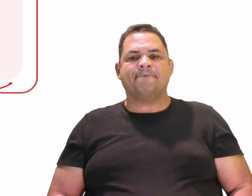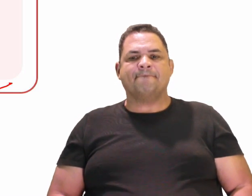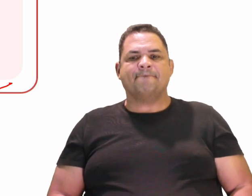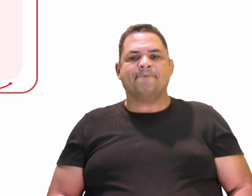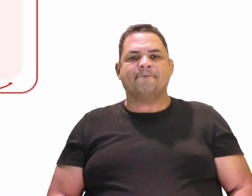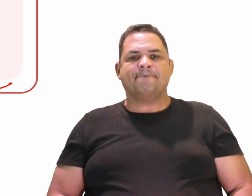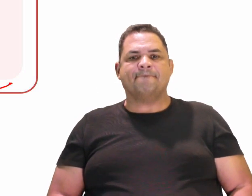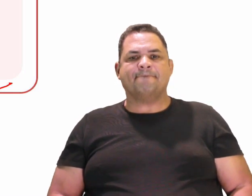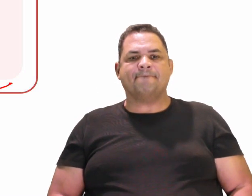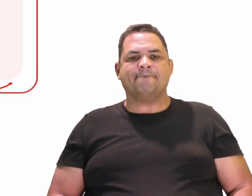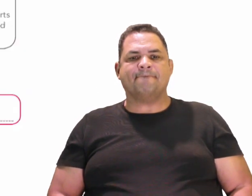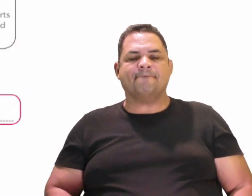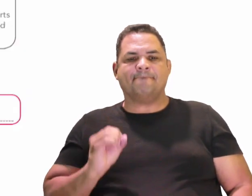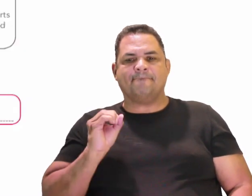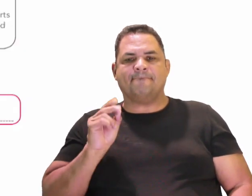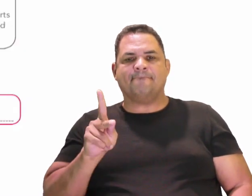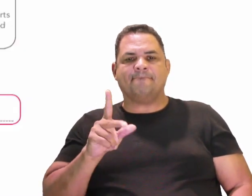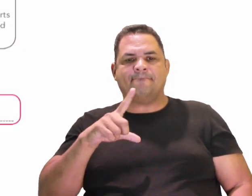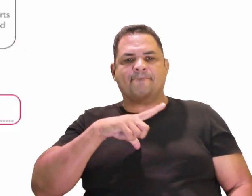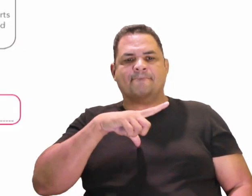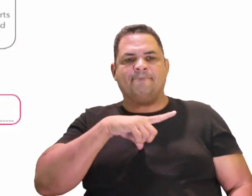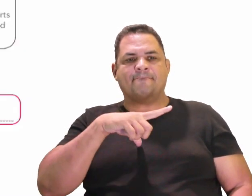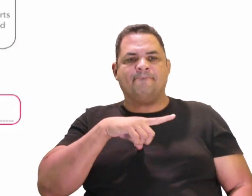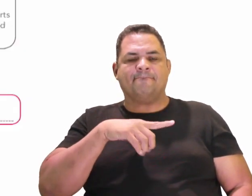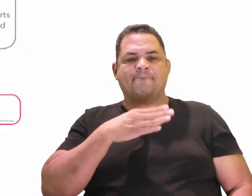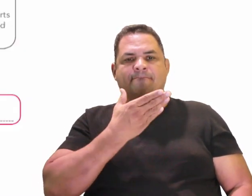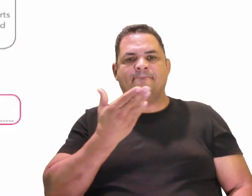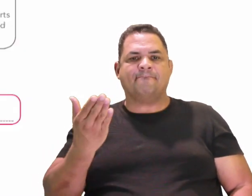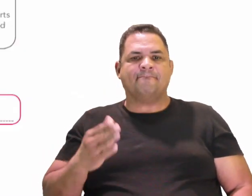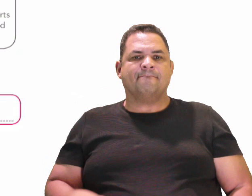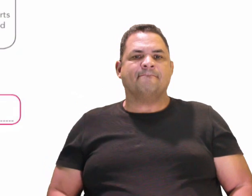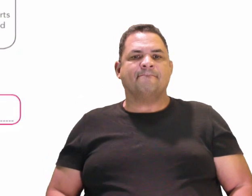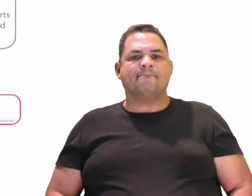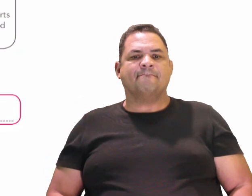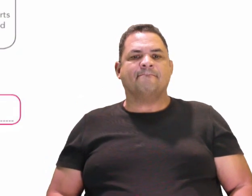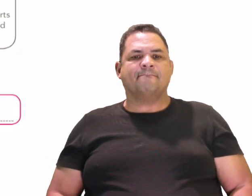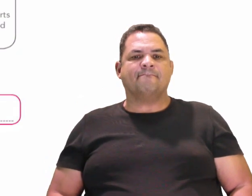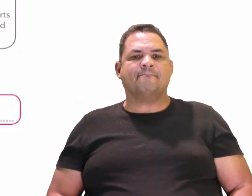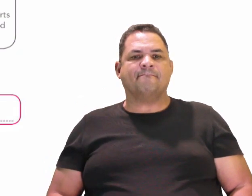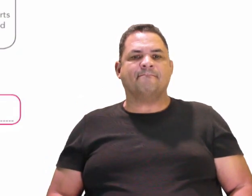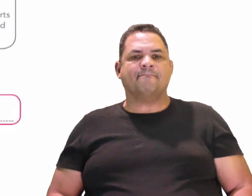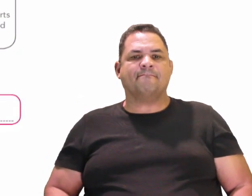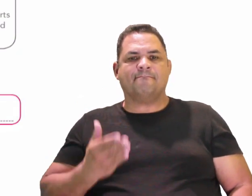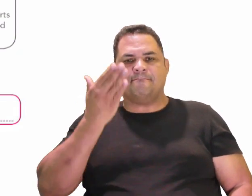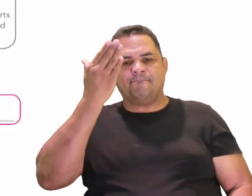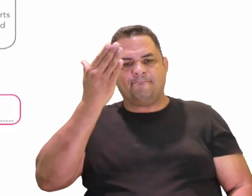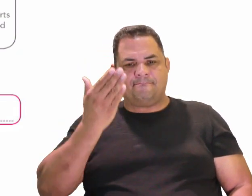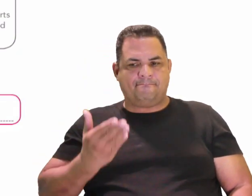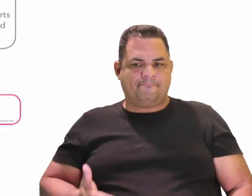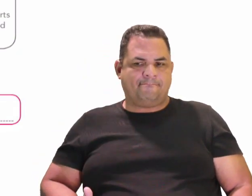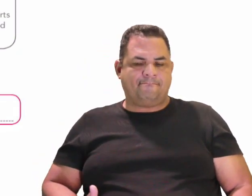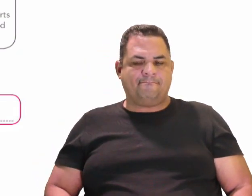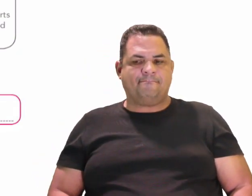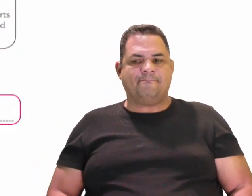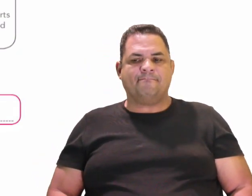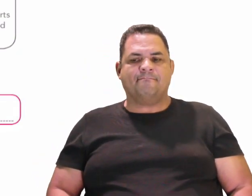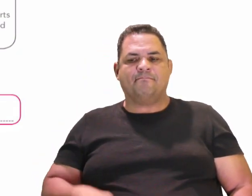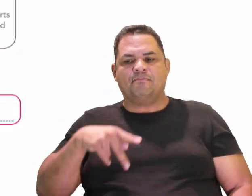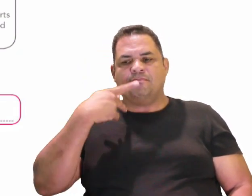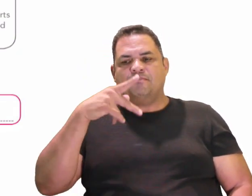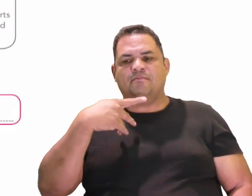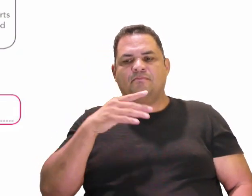coisa. Ok? Temos aqui aquela questão do play, do do e do go para falar